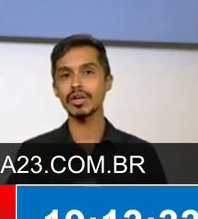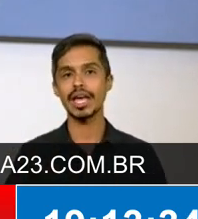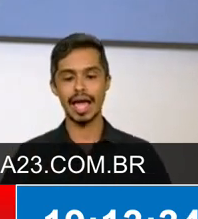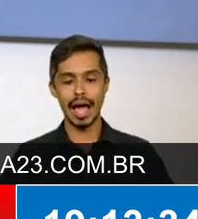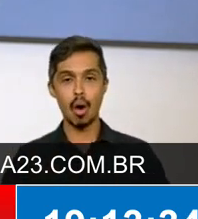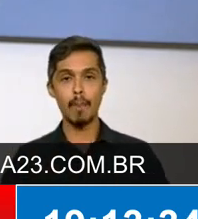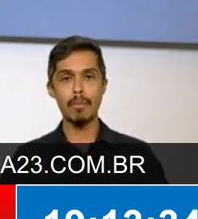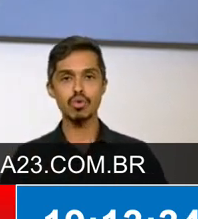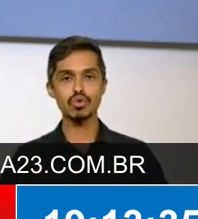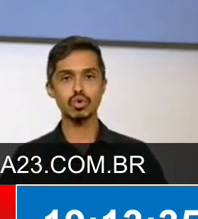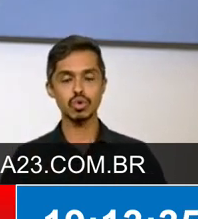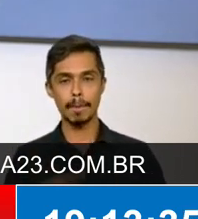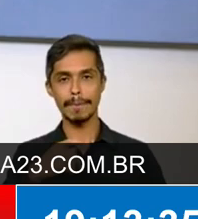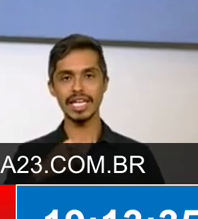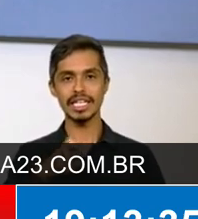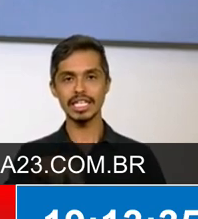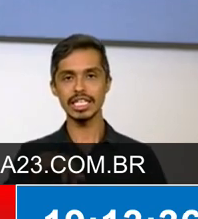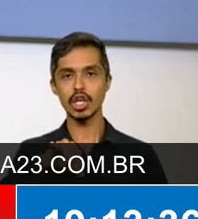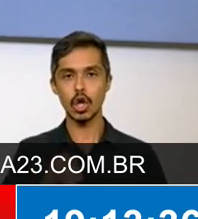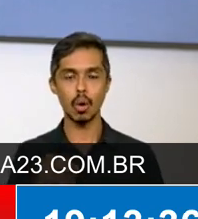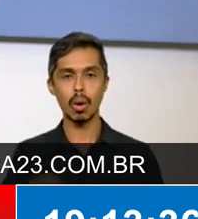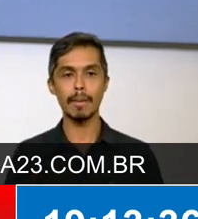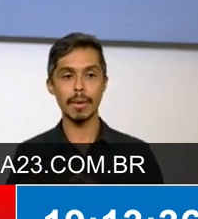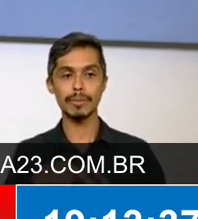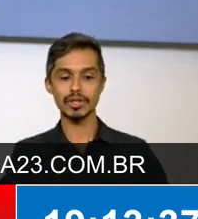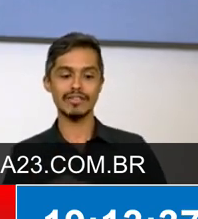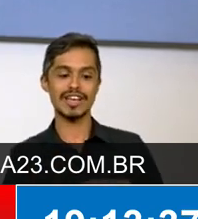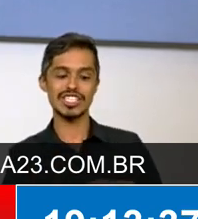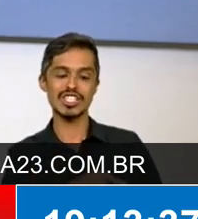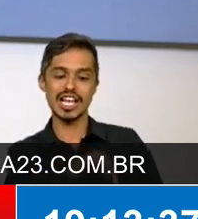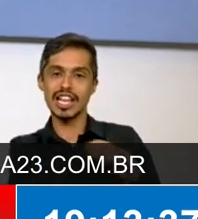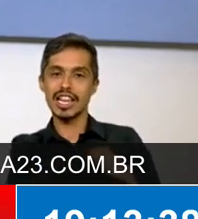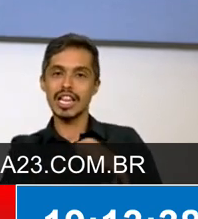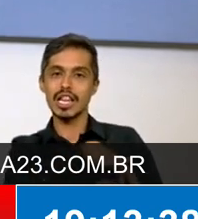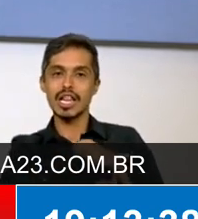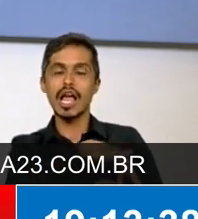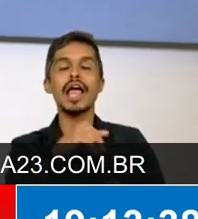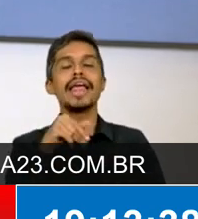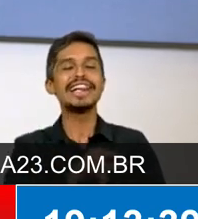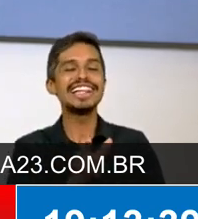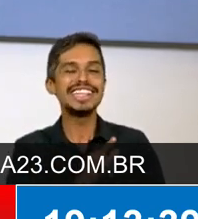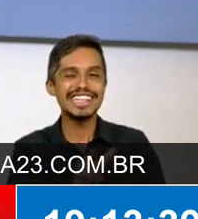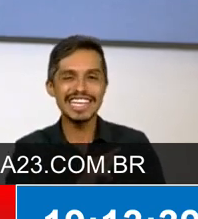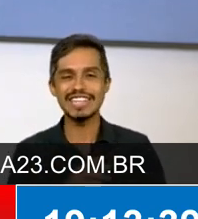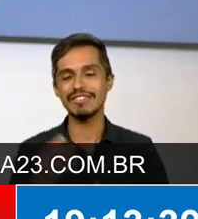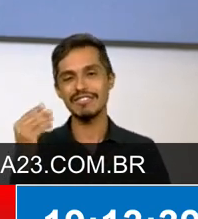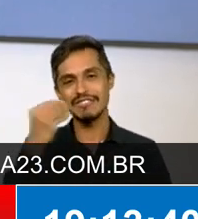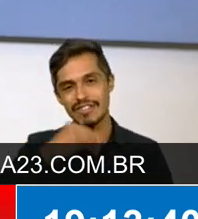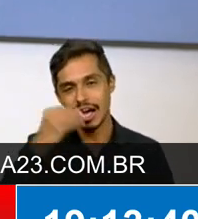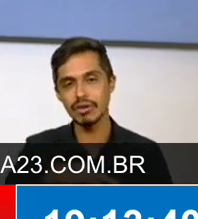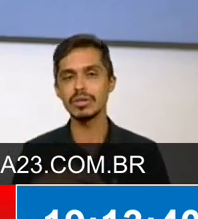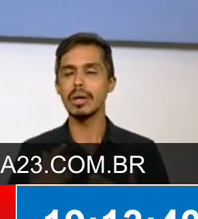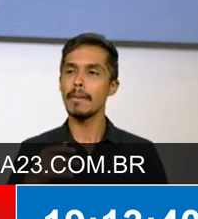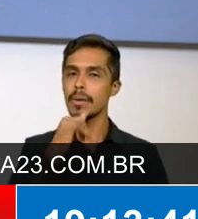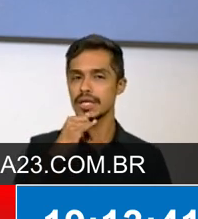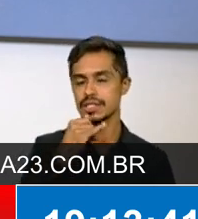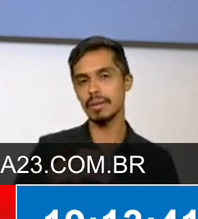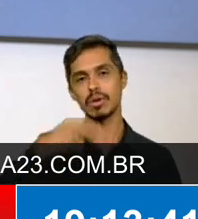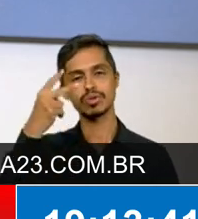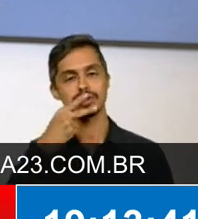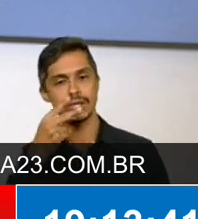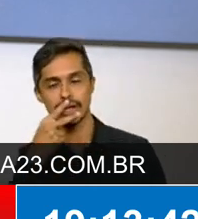da musculatura do períneo, tá? Então a gente pode citar a obesidade, múltiplas gestações prévias, o cigarro, o